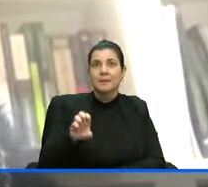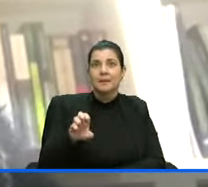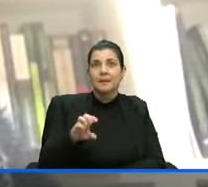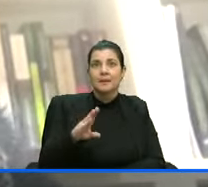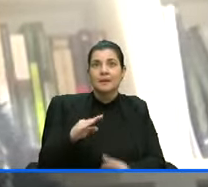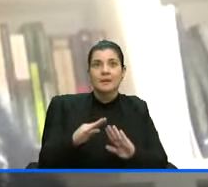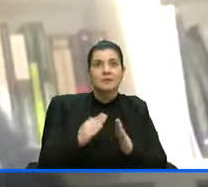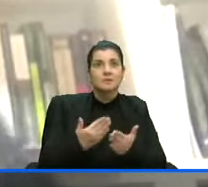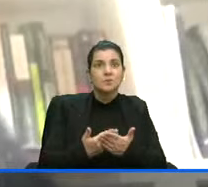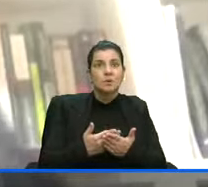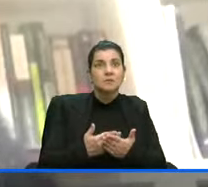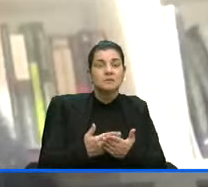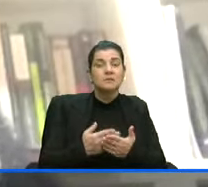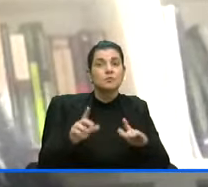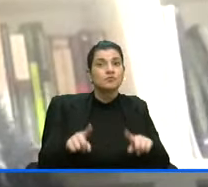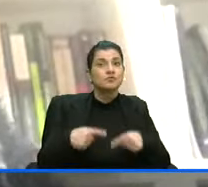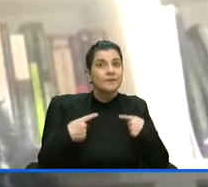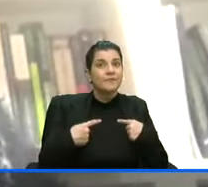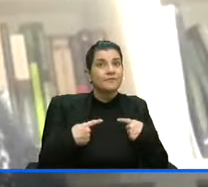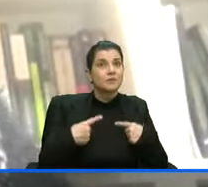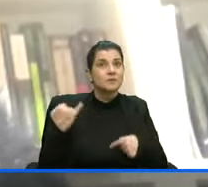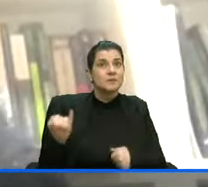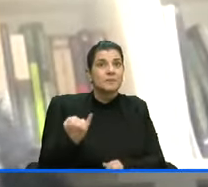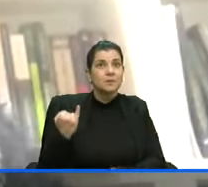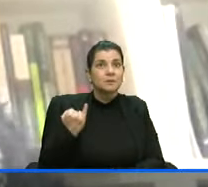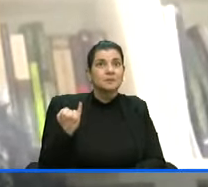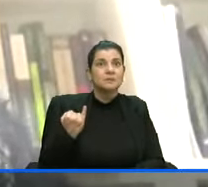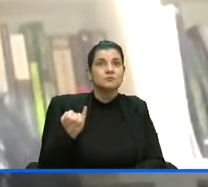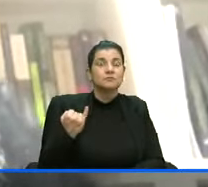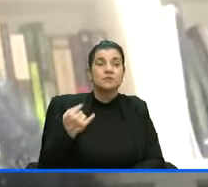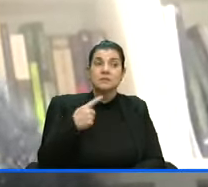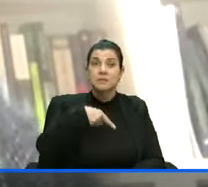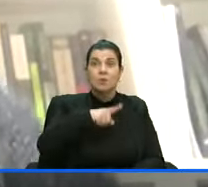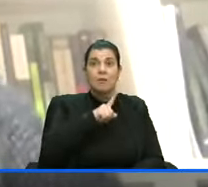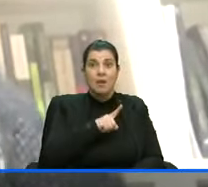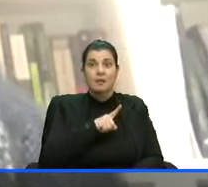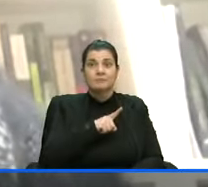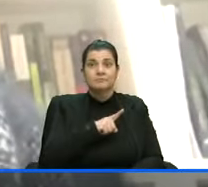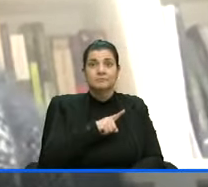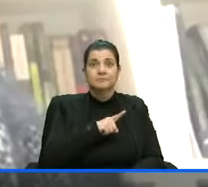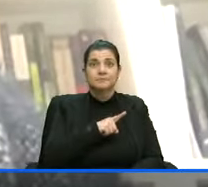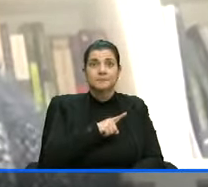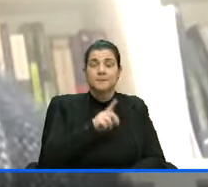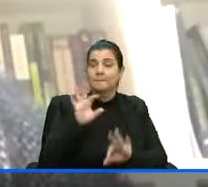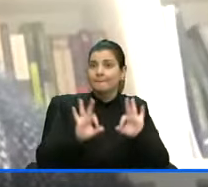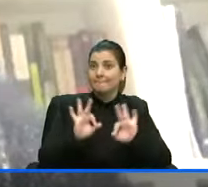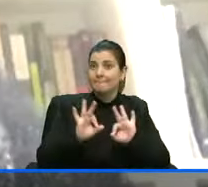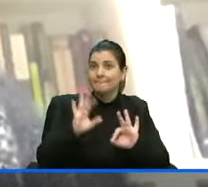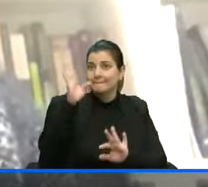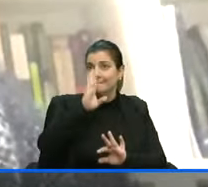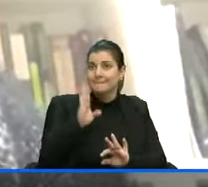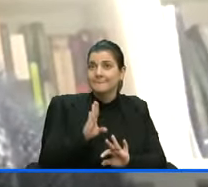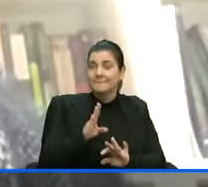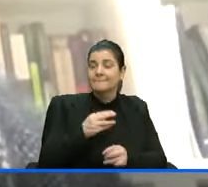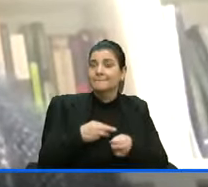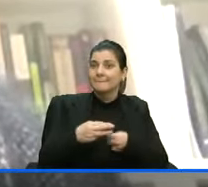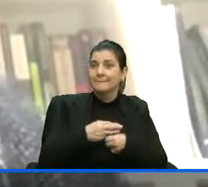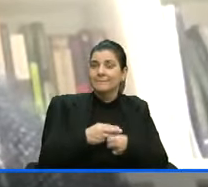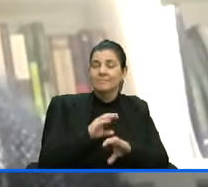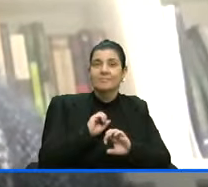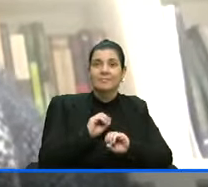são questões que eu acho que são desafios importantes, eles estão lá na nossa... No Plano Nacional, no Plano Municipal